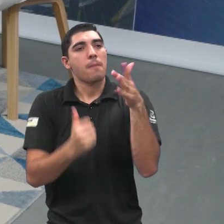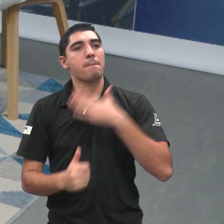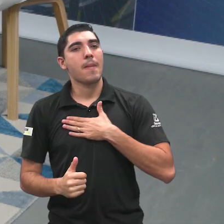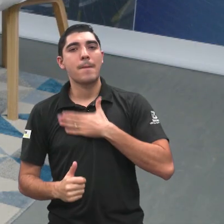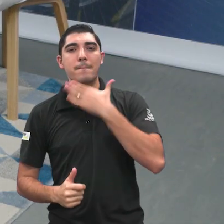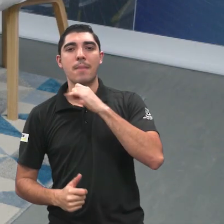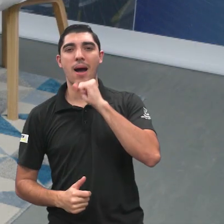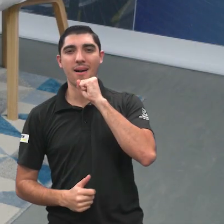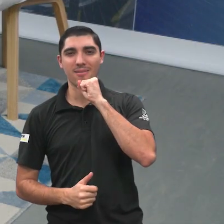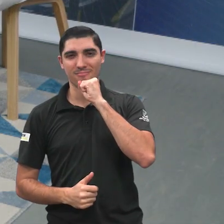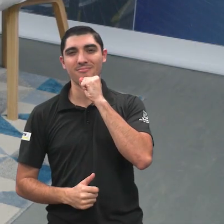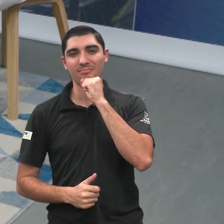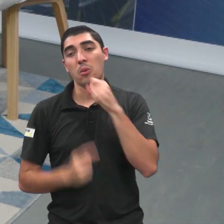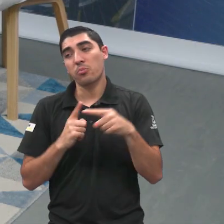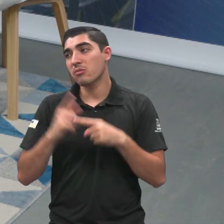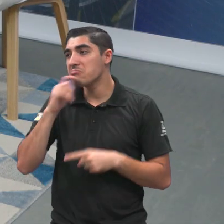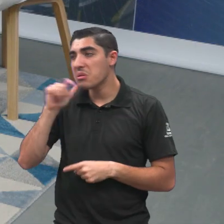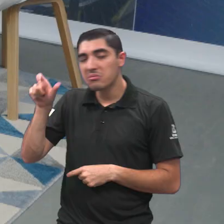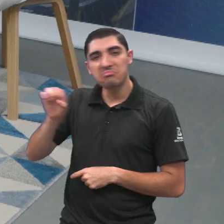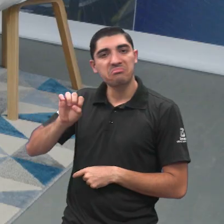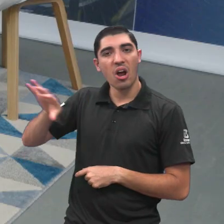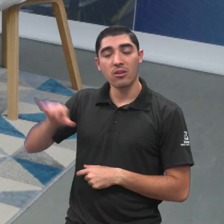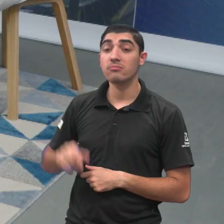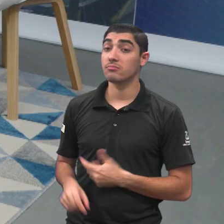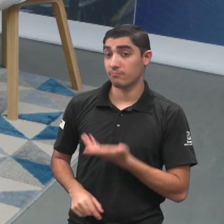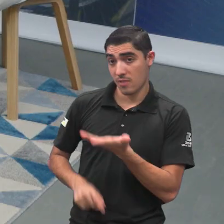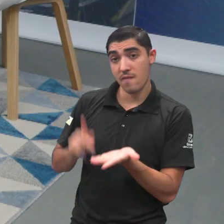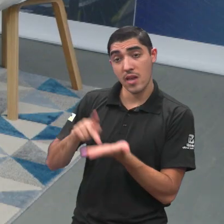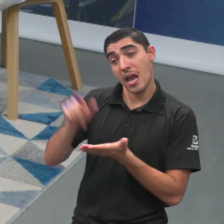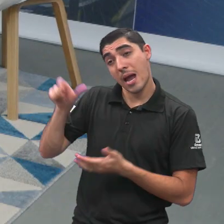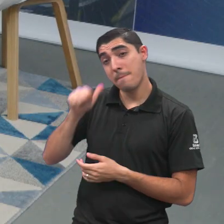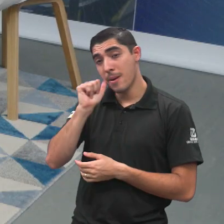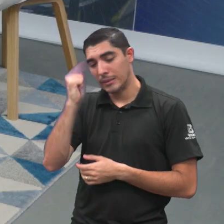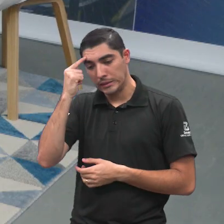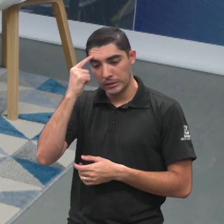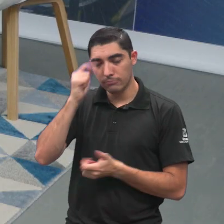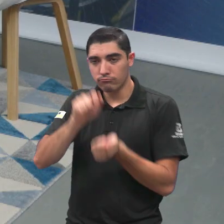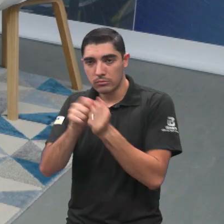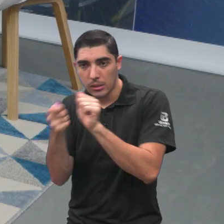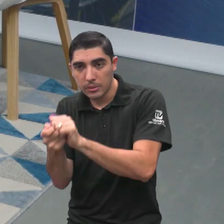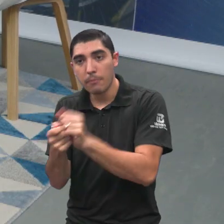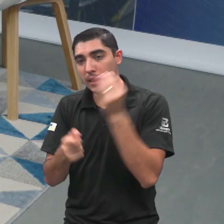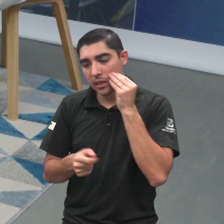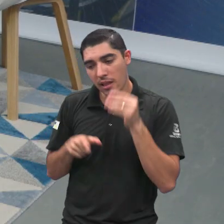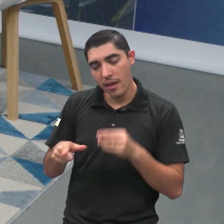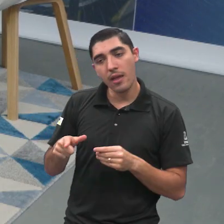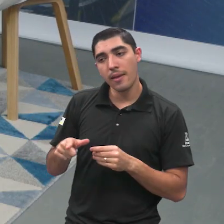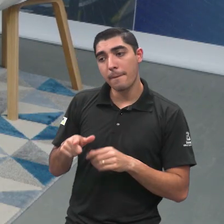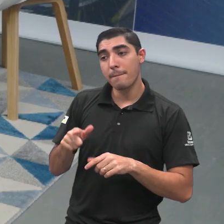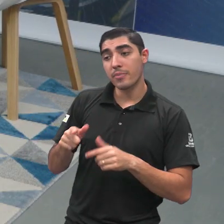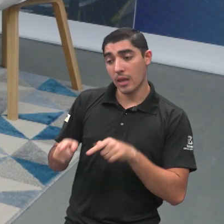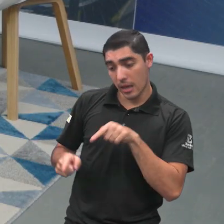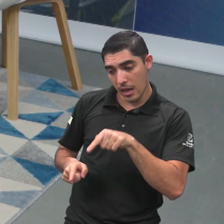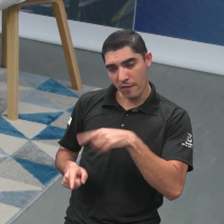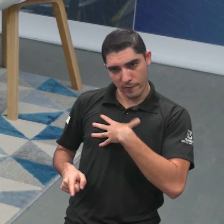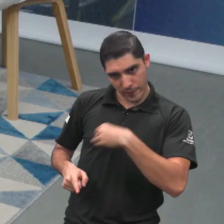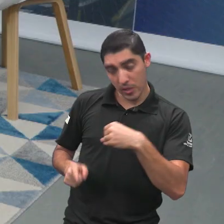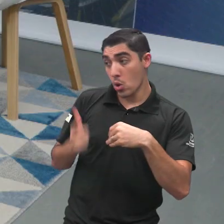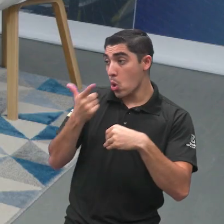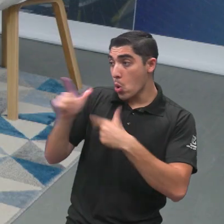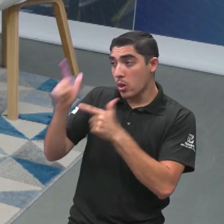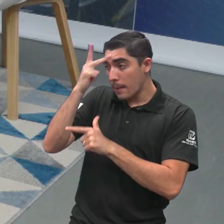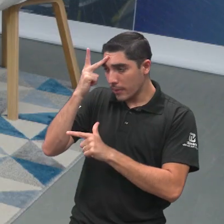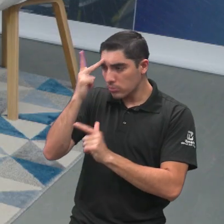tem do pai. Muitas das vezes. É isso, a mãe tem que saber lidar com isso e aproximar do filho pessoas que realmente vão